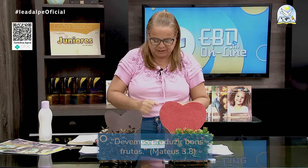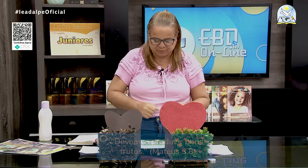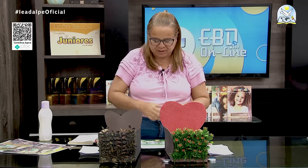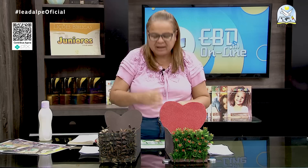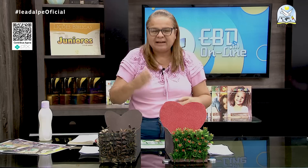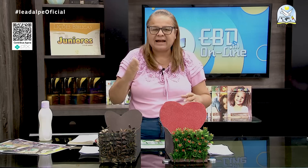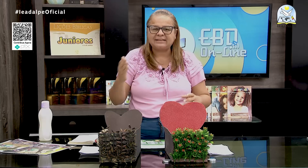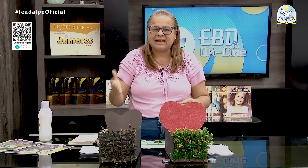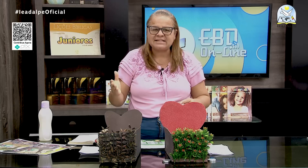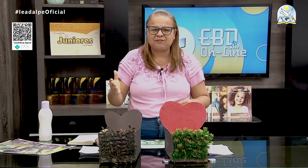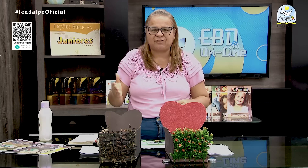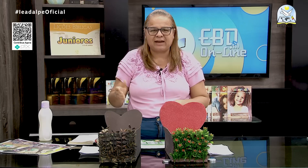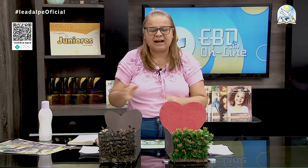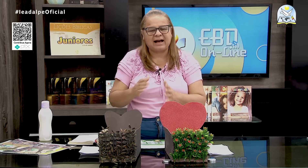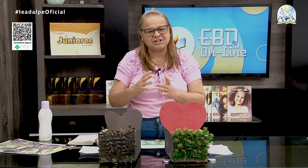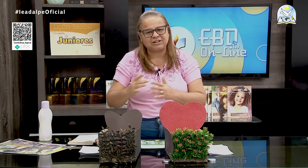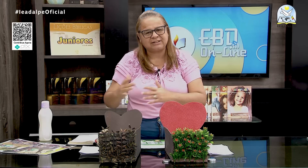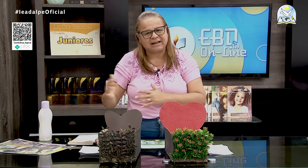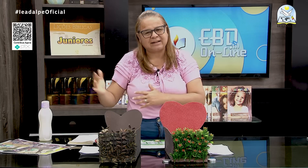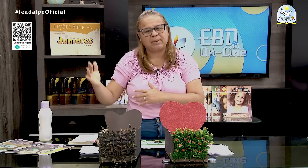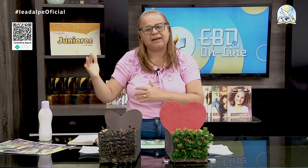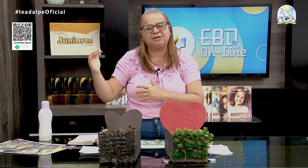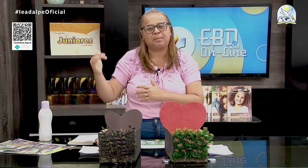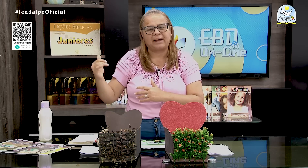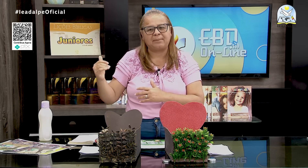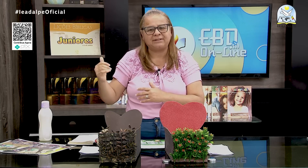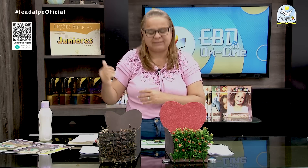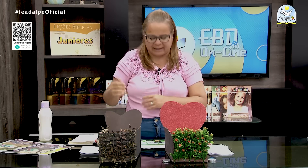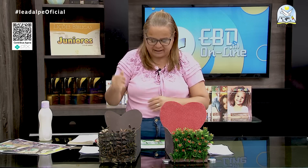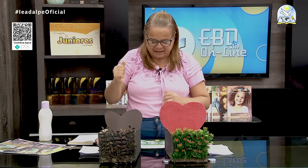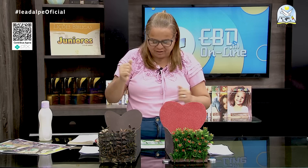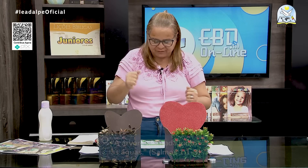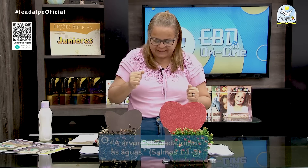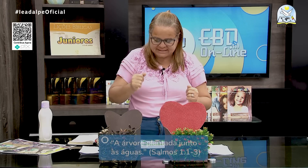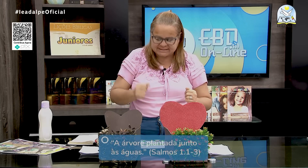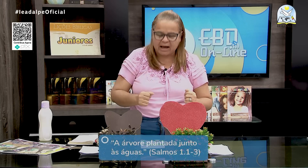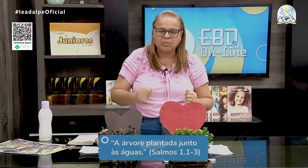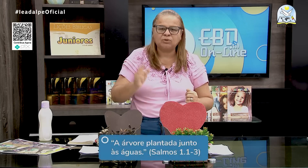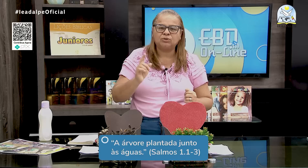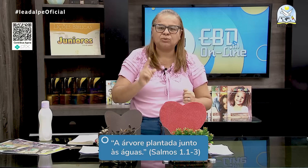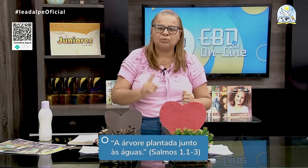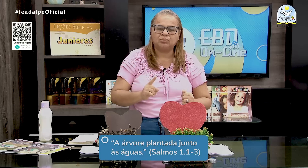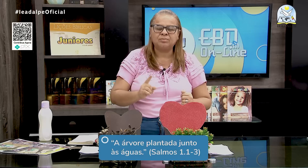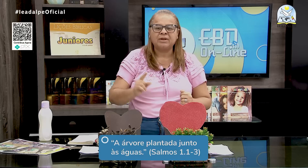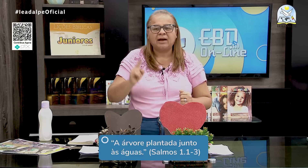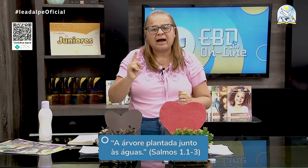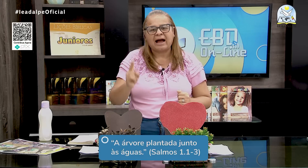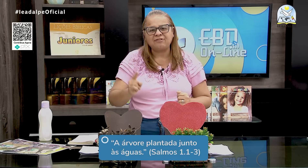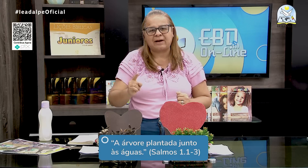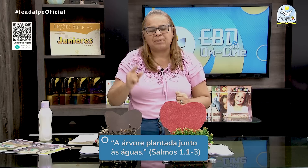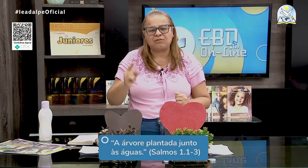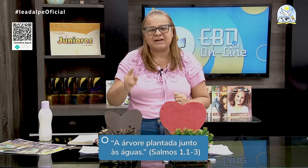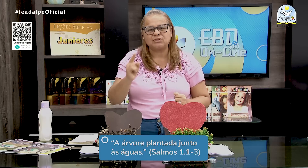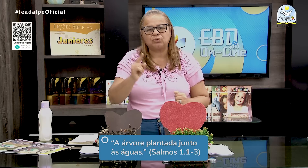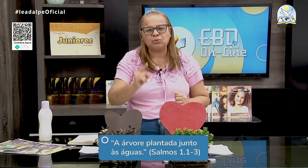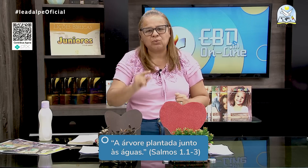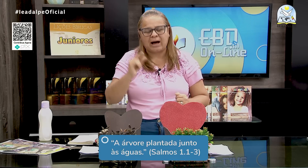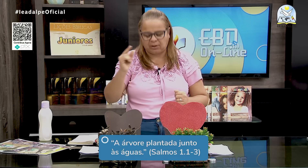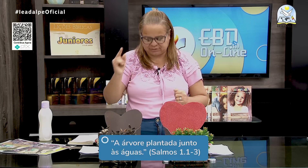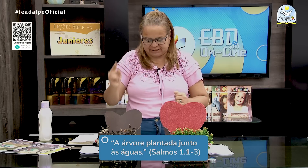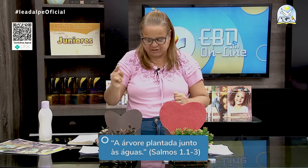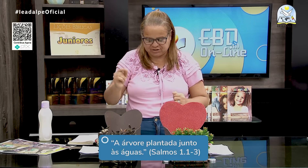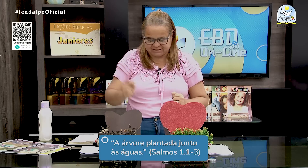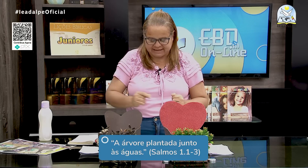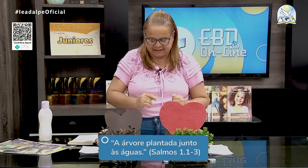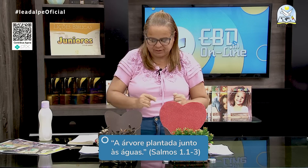arrependimento na terça-feira a gente tá aí trabalhando para meditar fale Salmo do 1 aí vai para o verso do